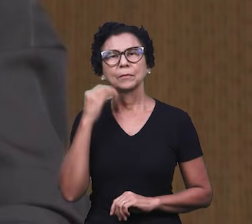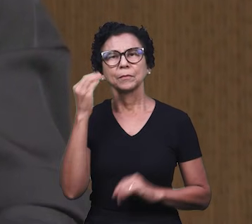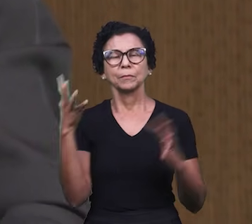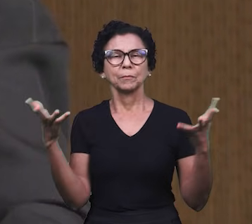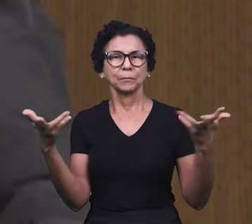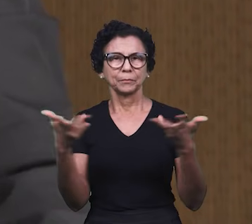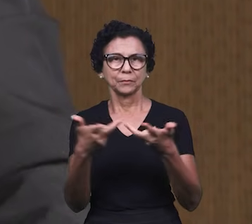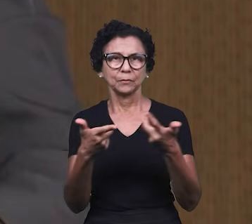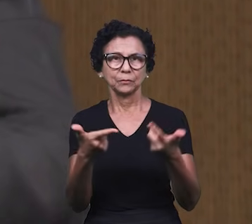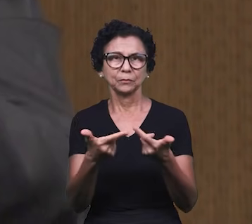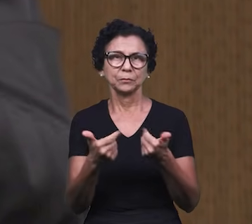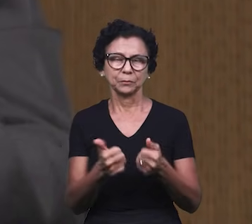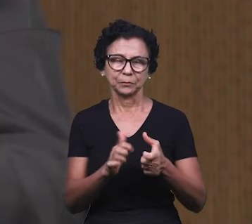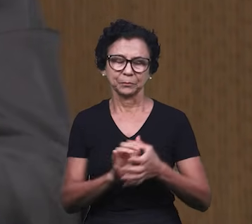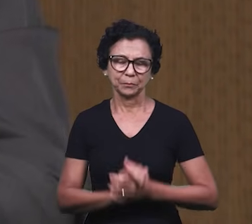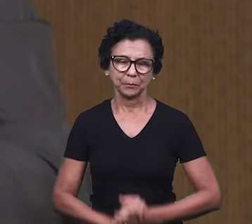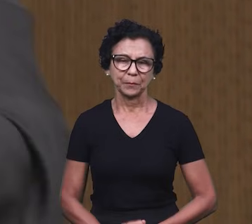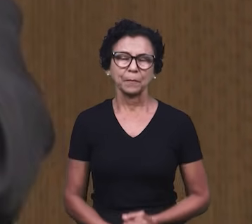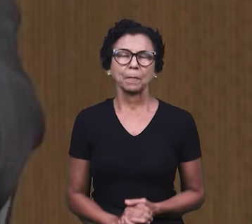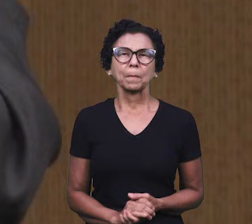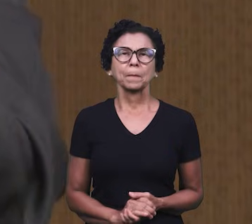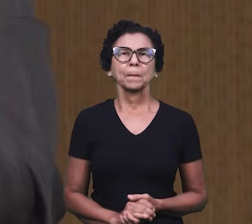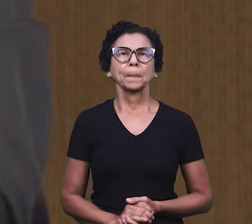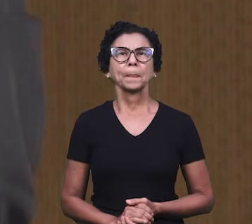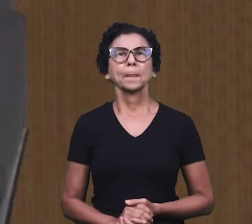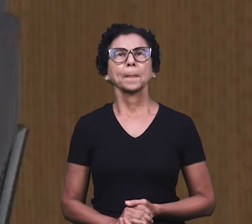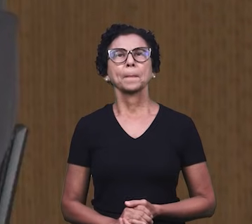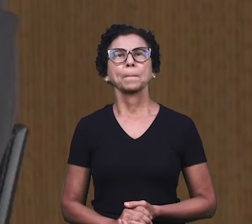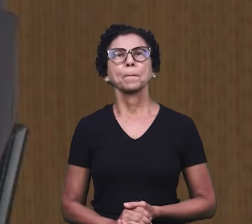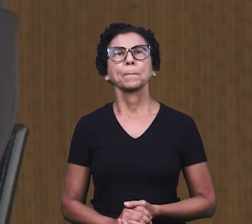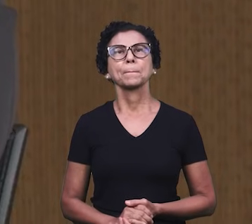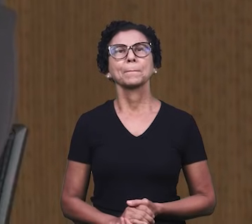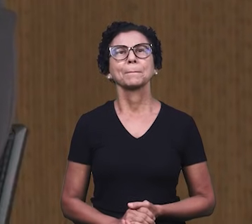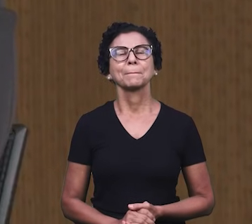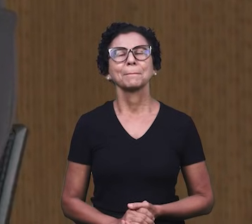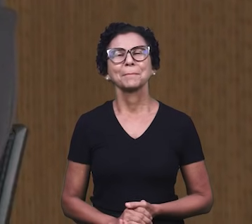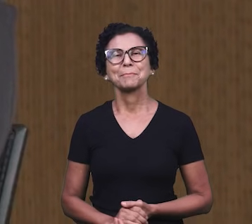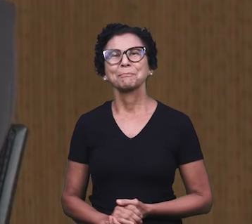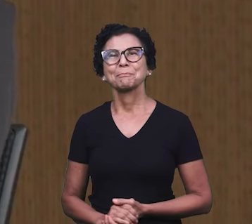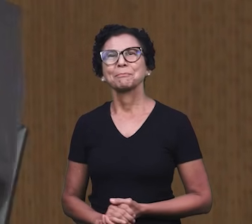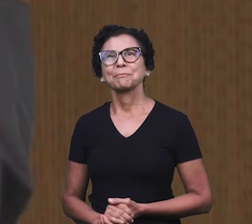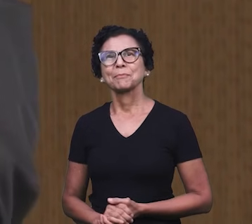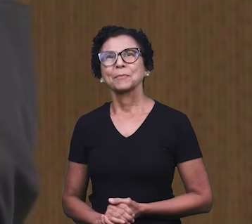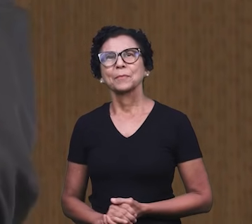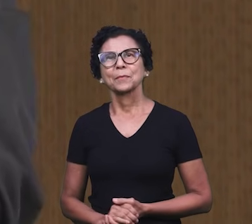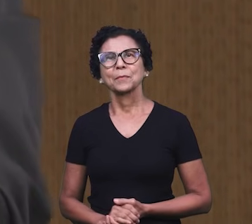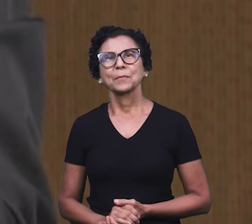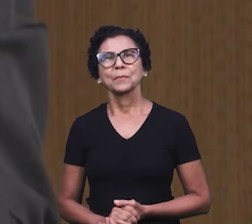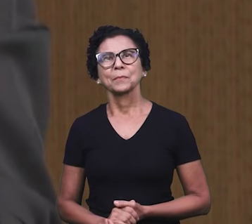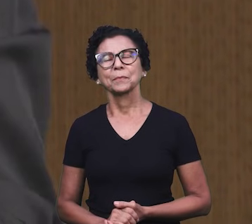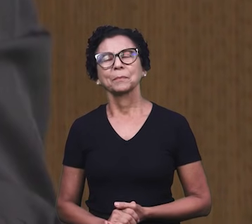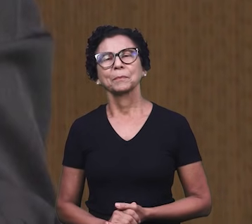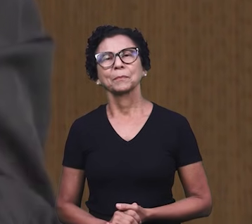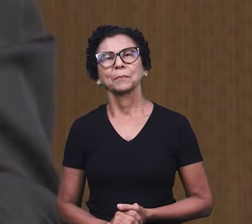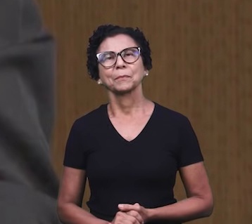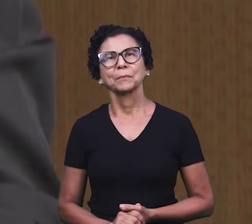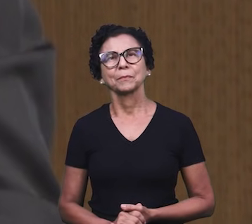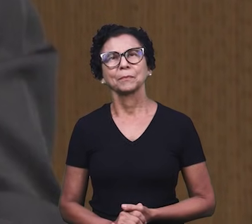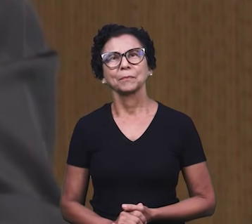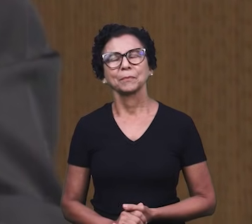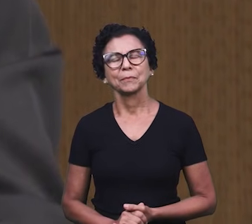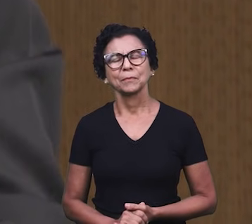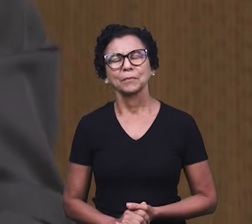assim, como eu tô ali no olho do furacão, né? A gente chega para nós, assim,